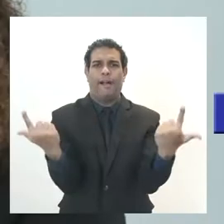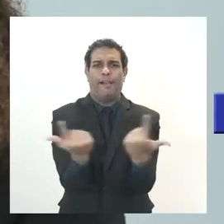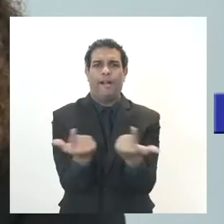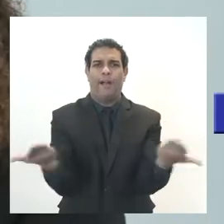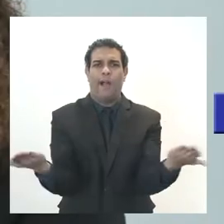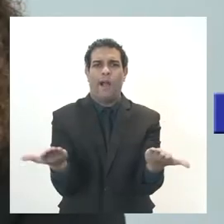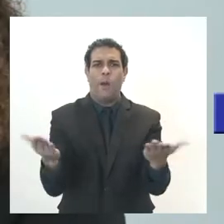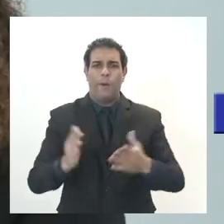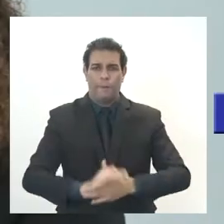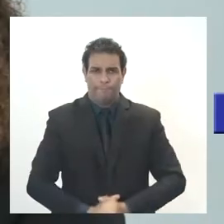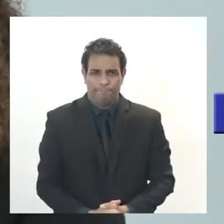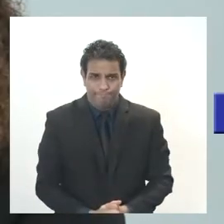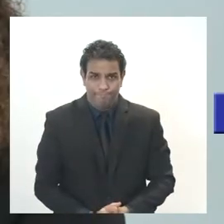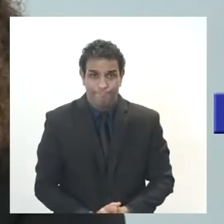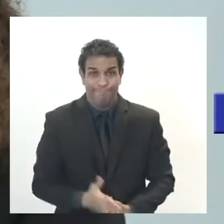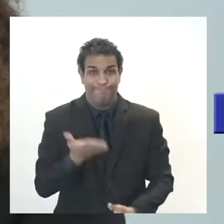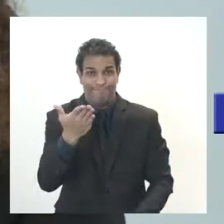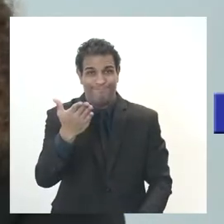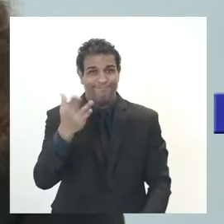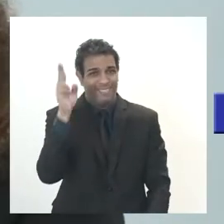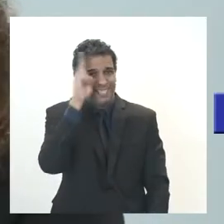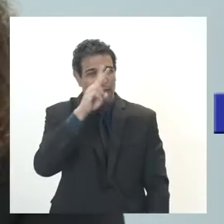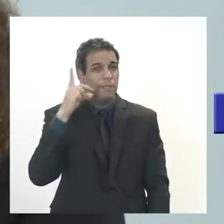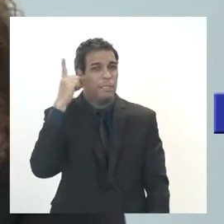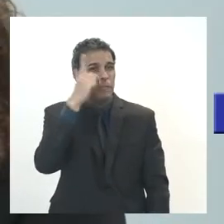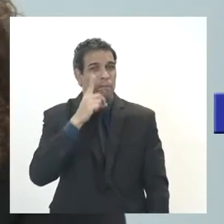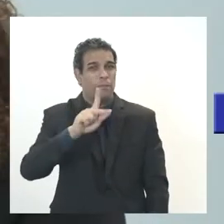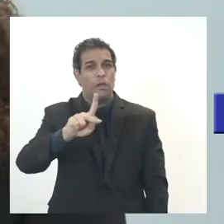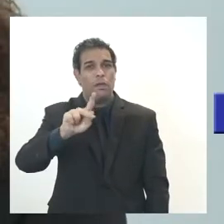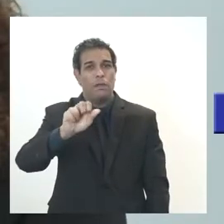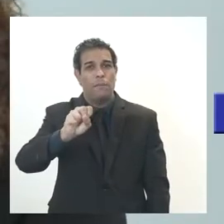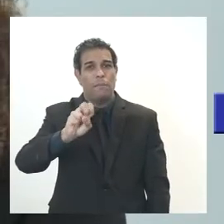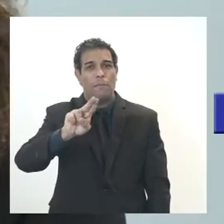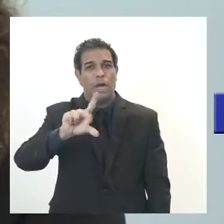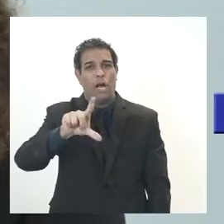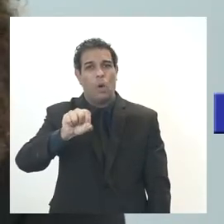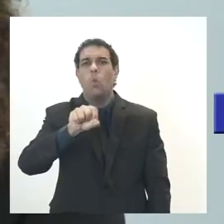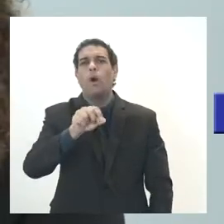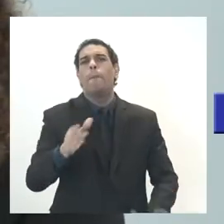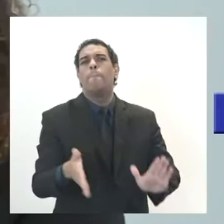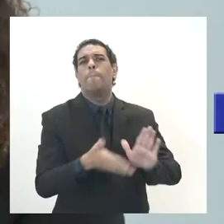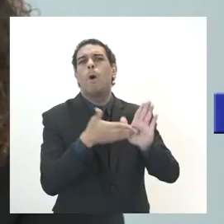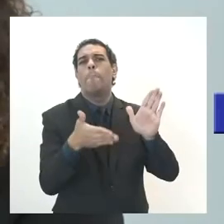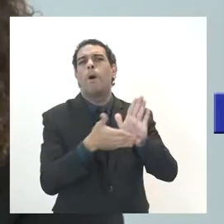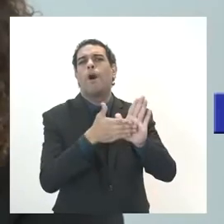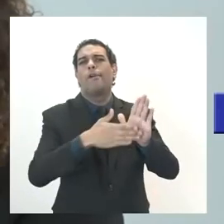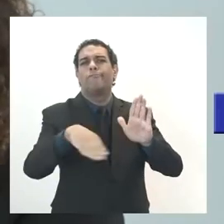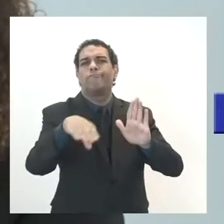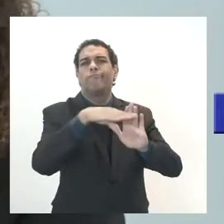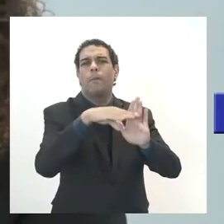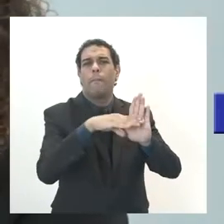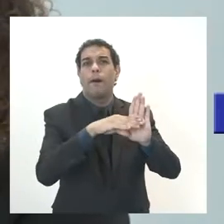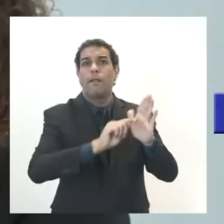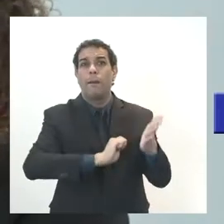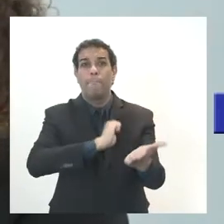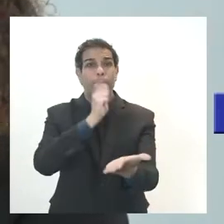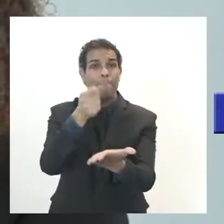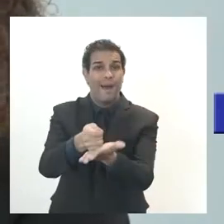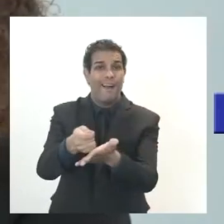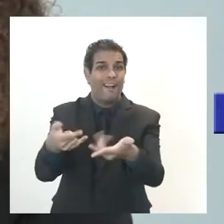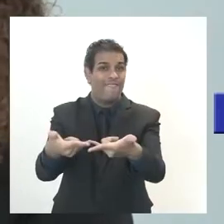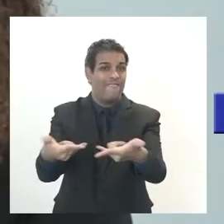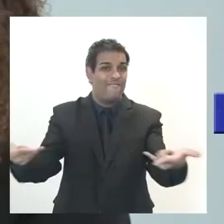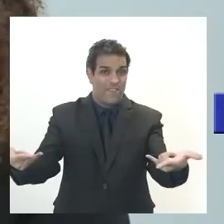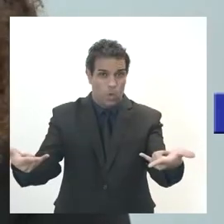realizadas é o Deputado Paulo Ramos cita essa proposta de pagamento de